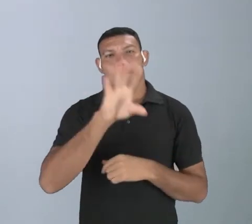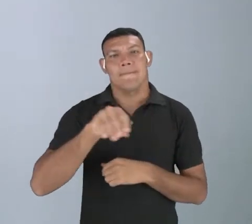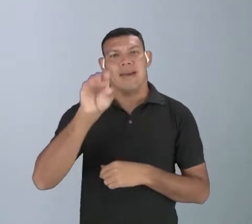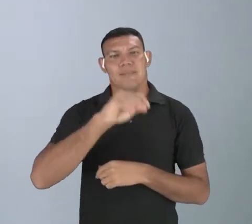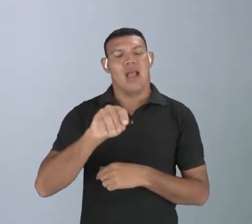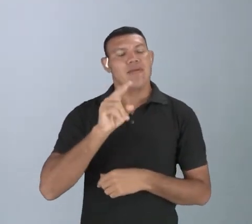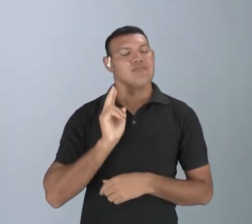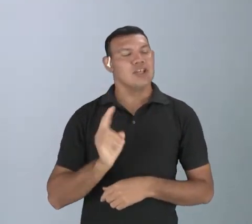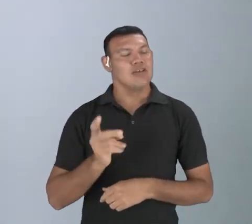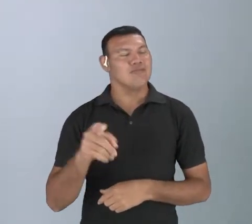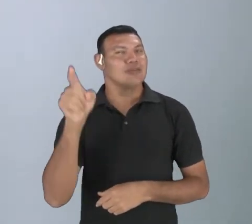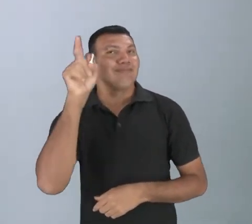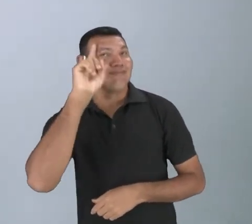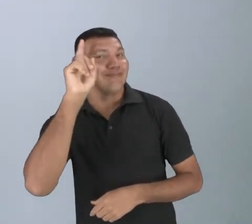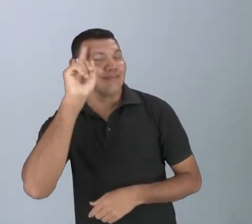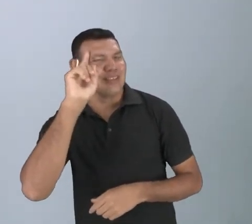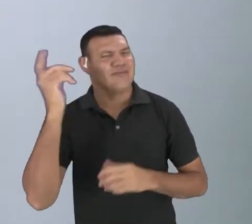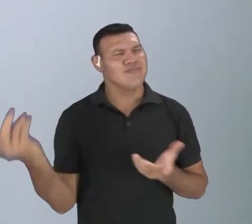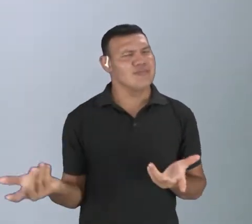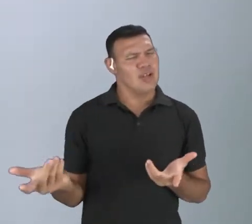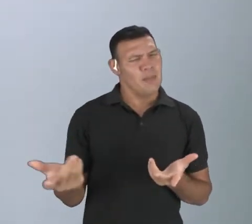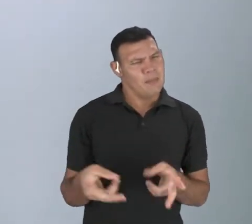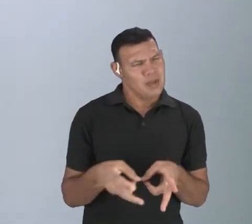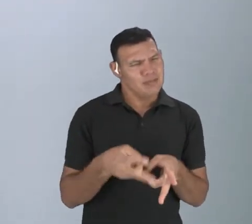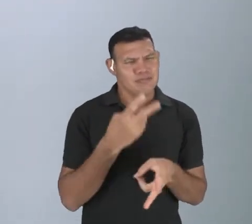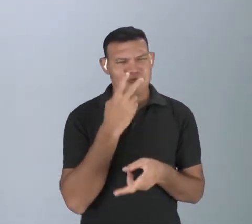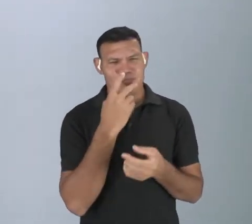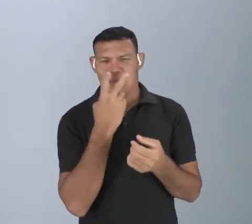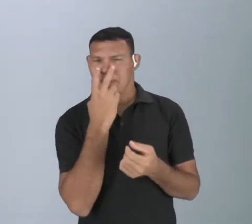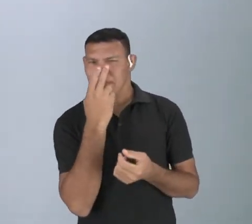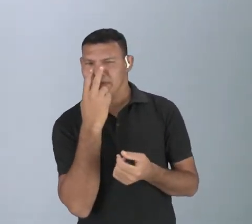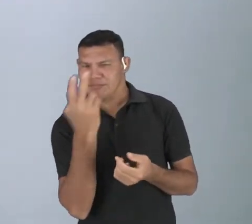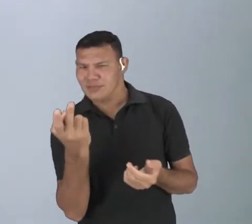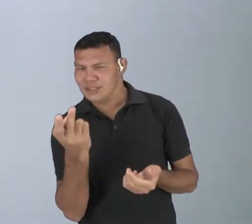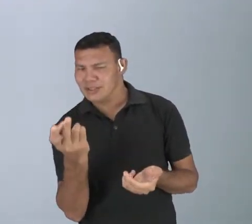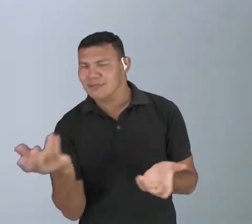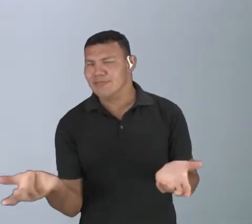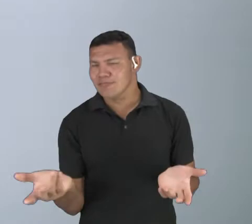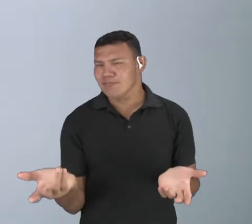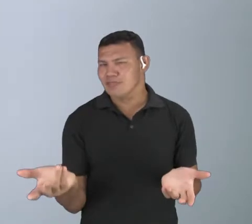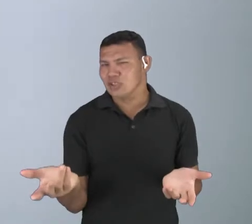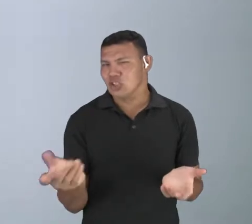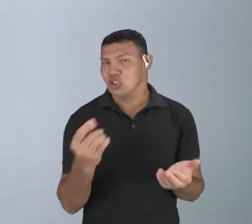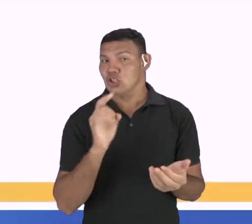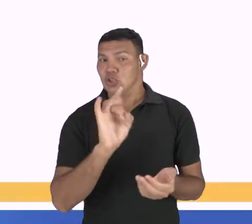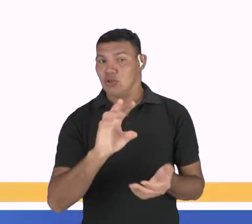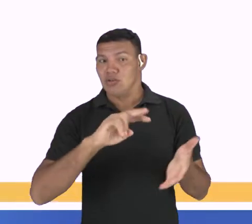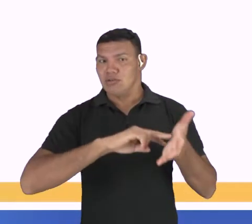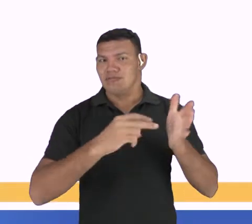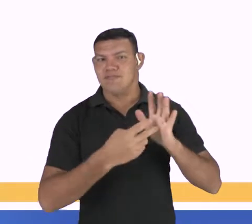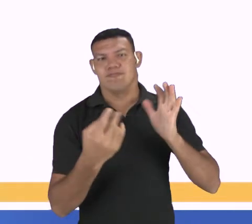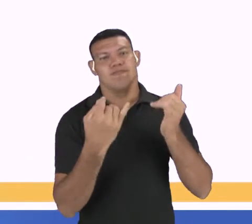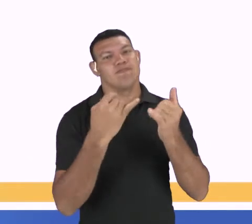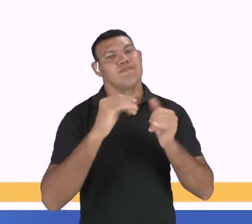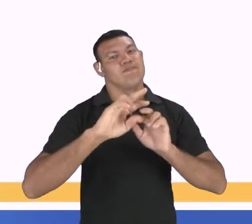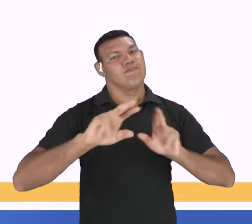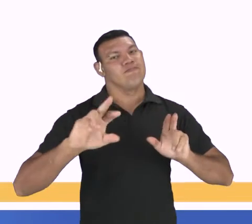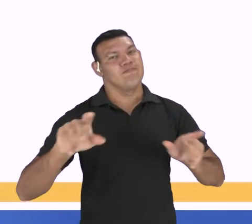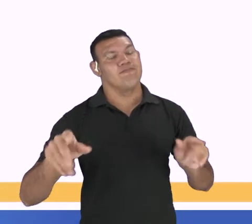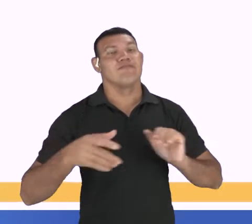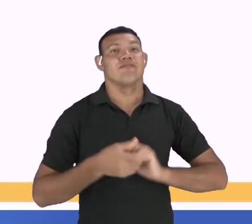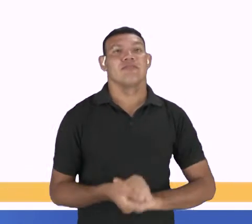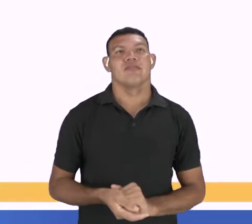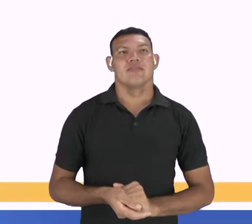dizer, parece uma coisa, mas é outra. Isso também tem em português. Vocês vão entender um pouquinho mais. Então vamos lá. O que são